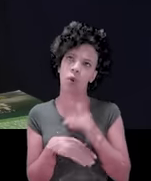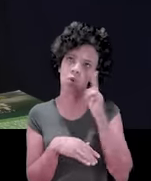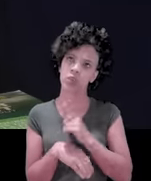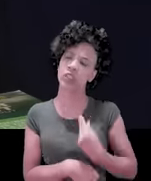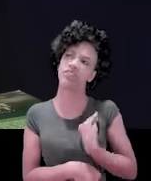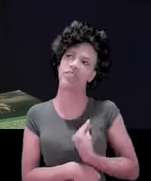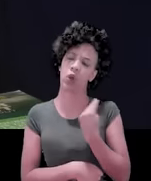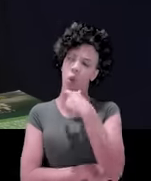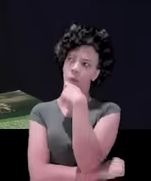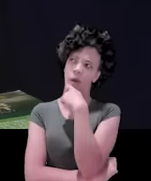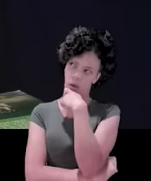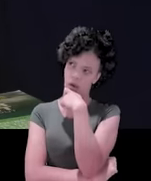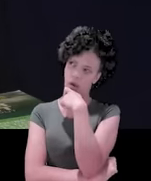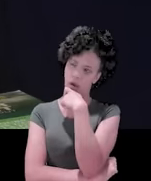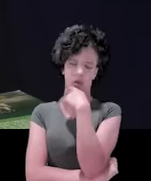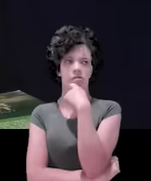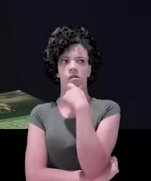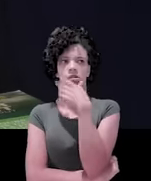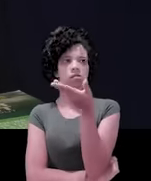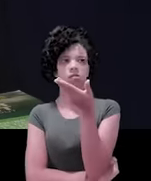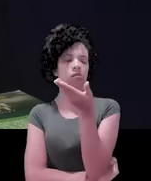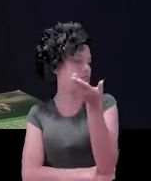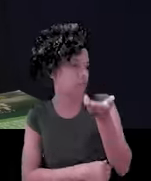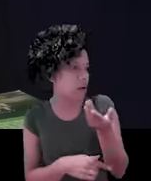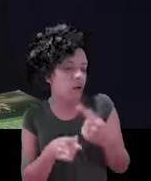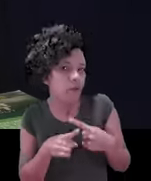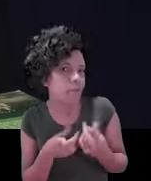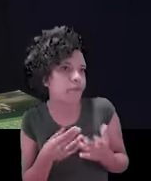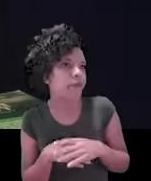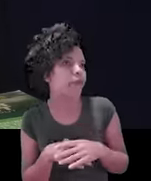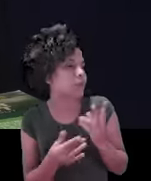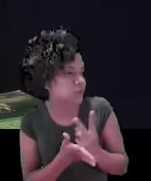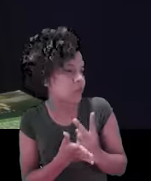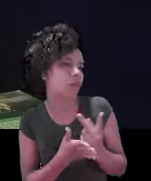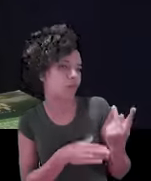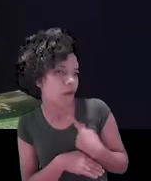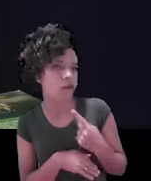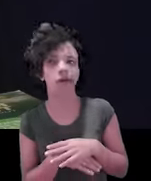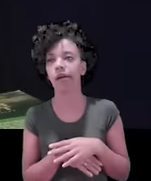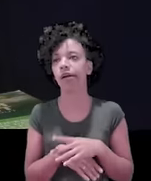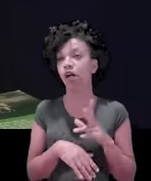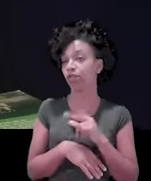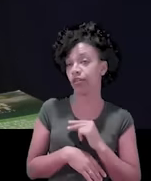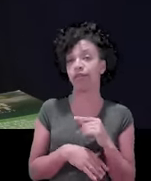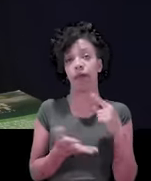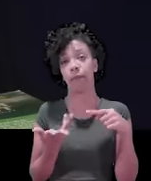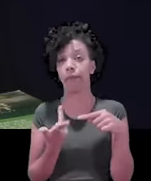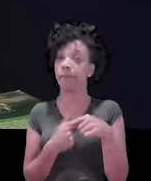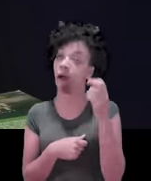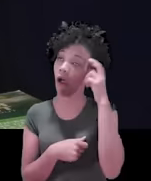daí eu não sai da minha cabeça é porque eu botar o pessoal sempre falar por você sabe tudo isso na na